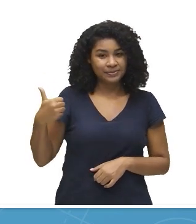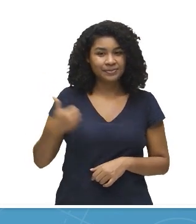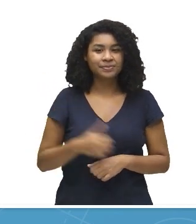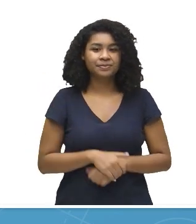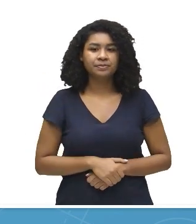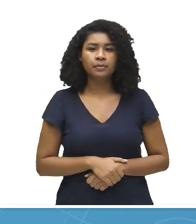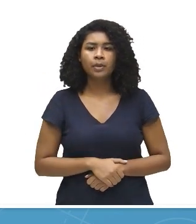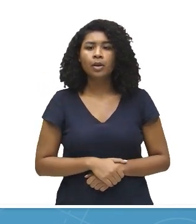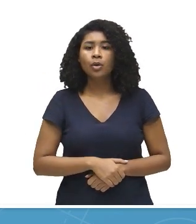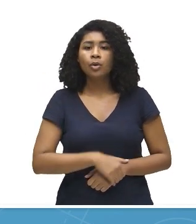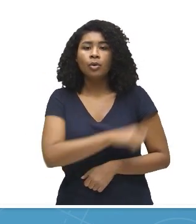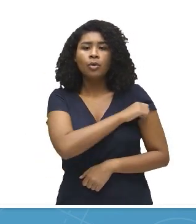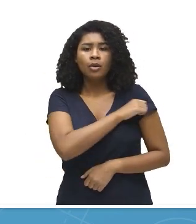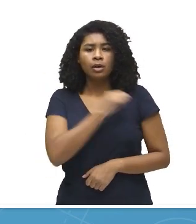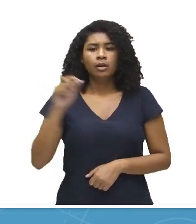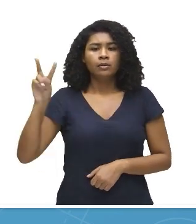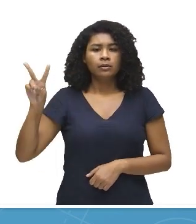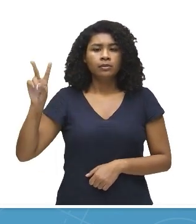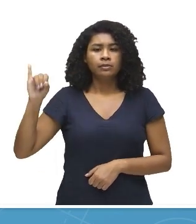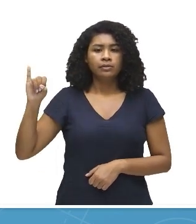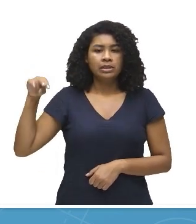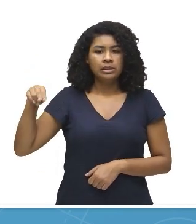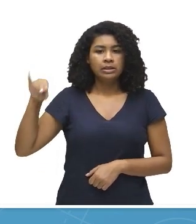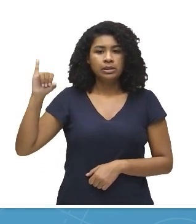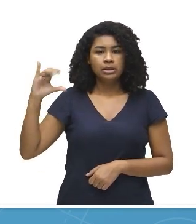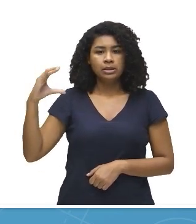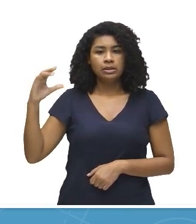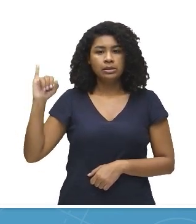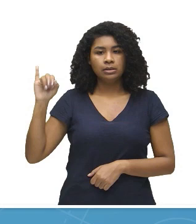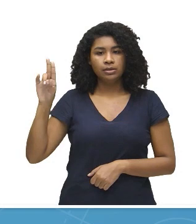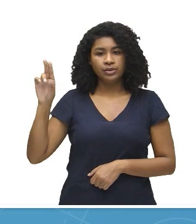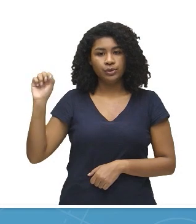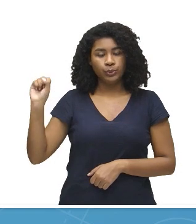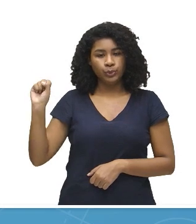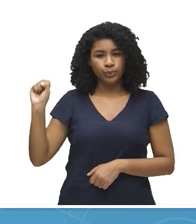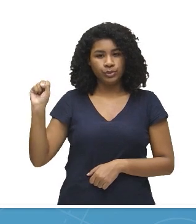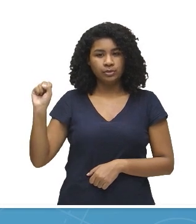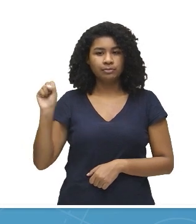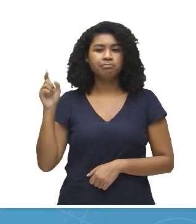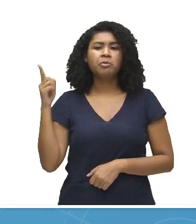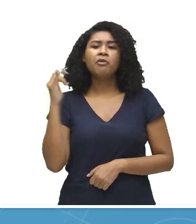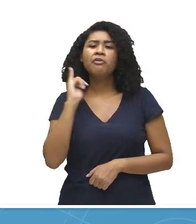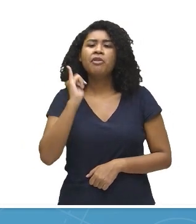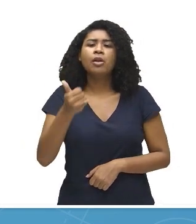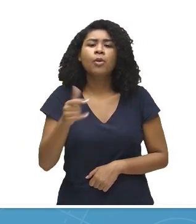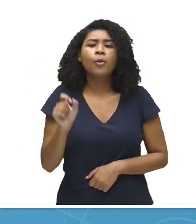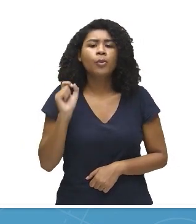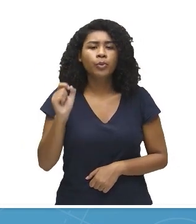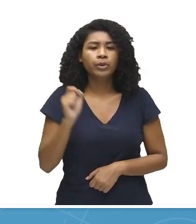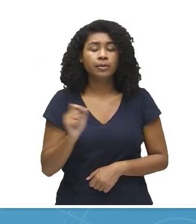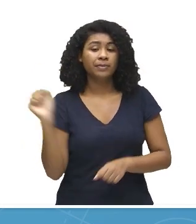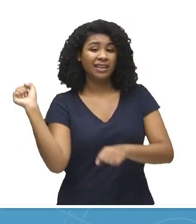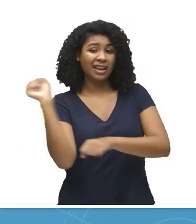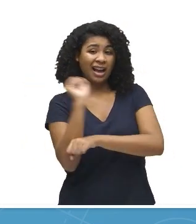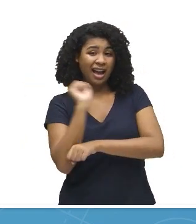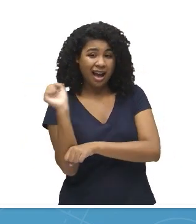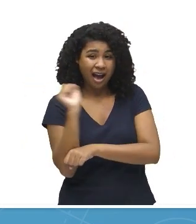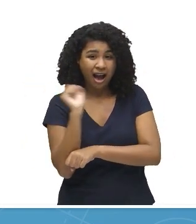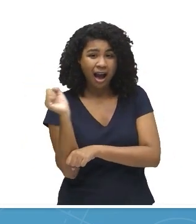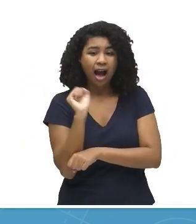Vinícius, ele colocou assim, questão 3, os carros e meio de transporte que sai aí